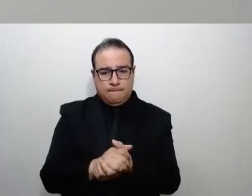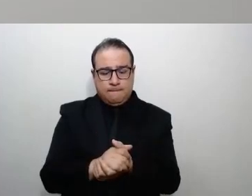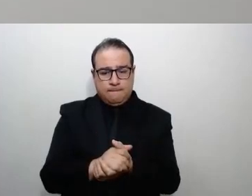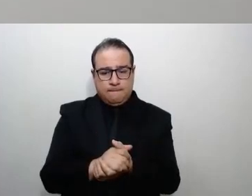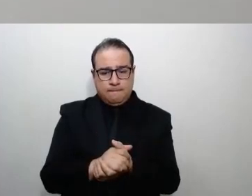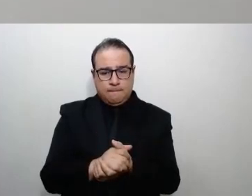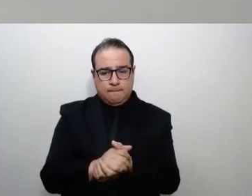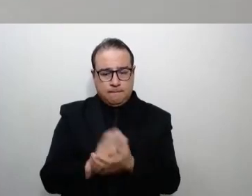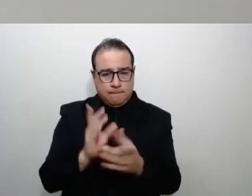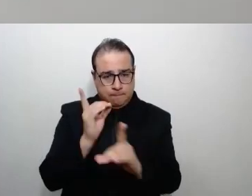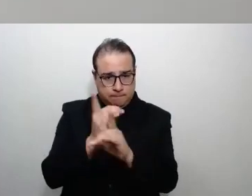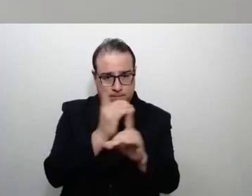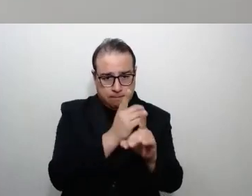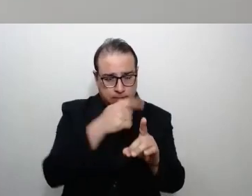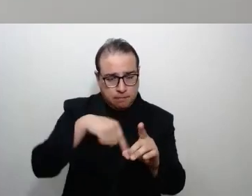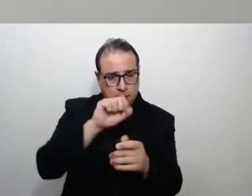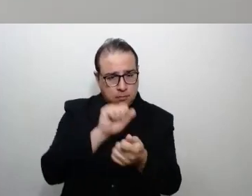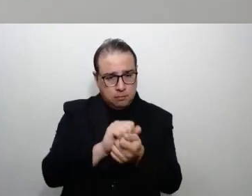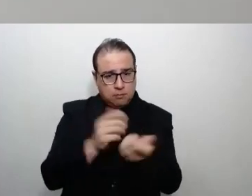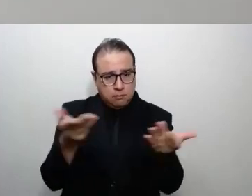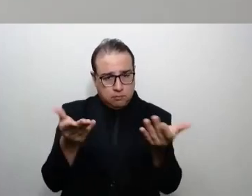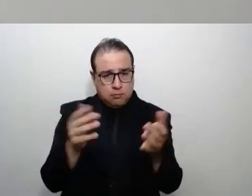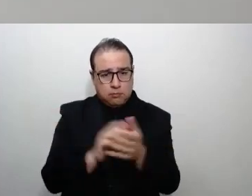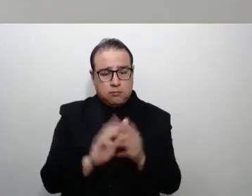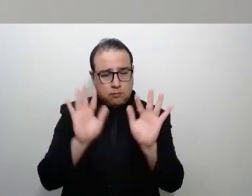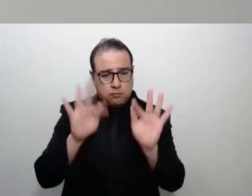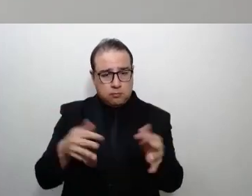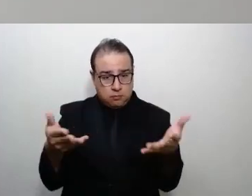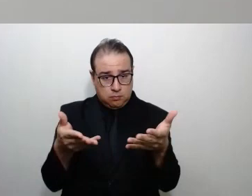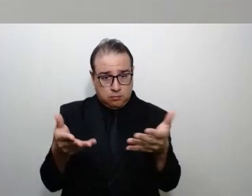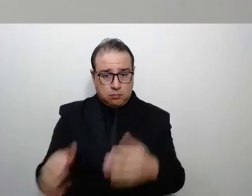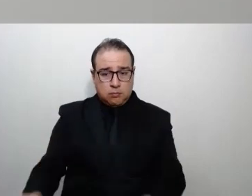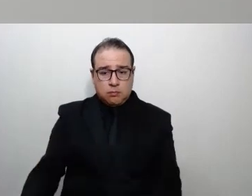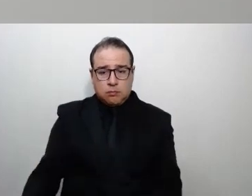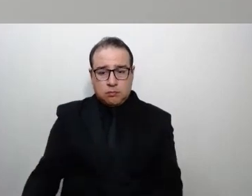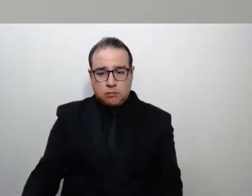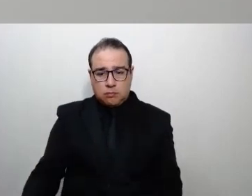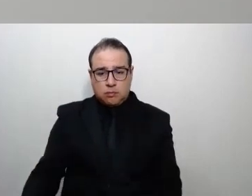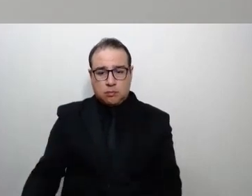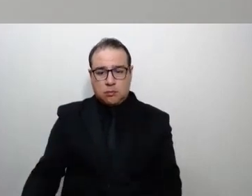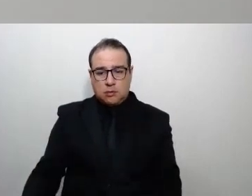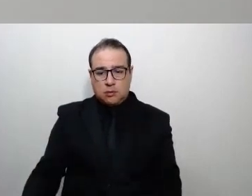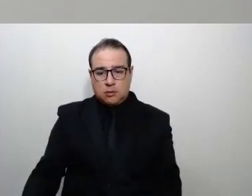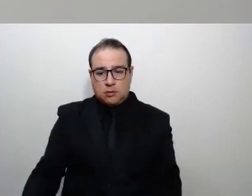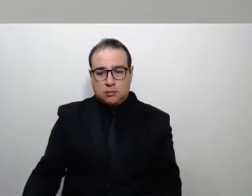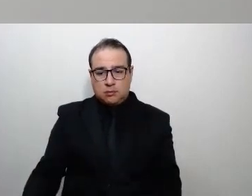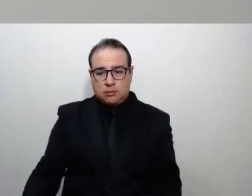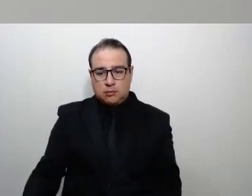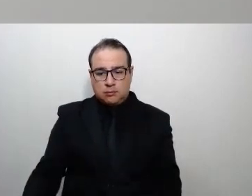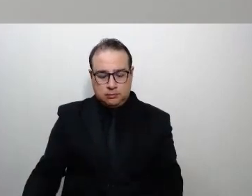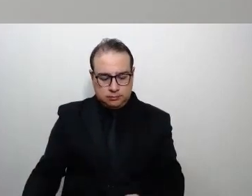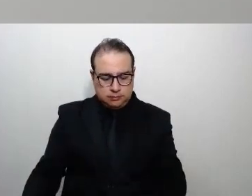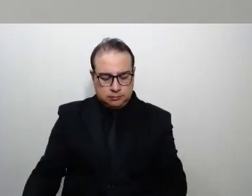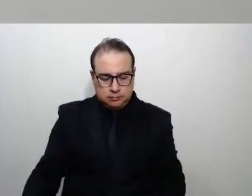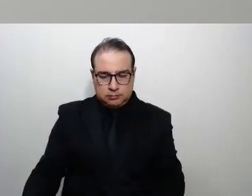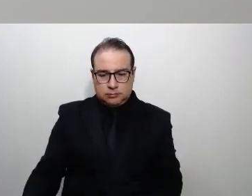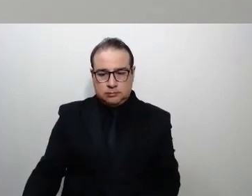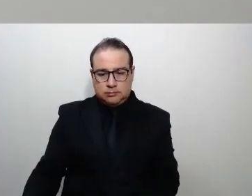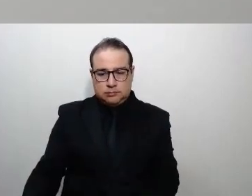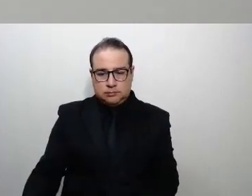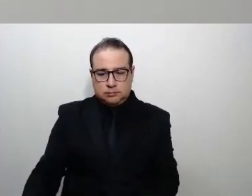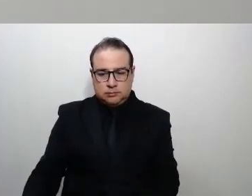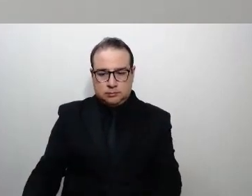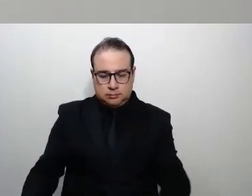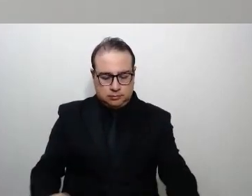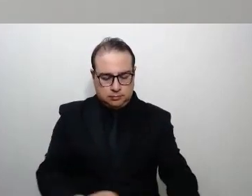esse encontro nosso esse fechamento da dos trabalhos correcionais então eu agradeço